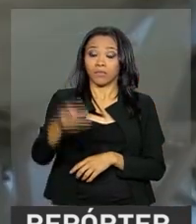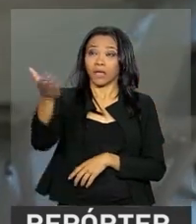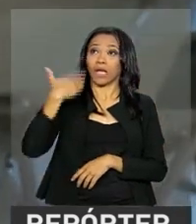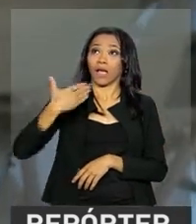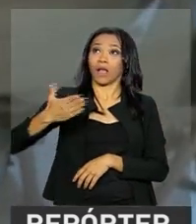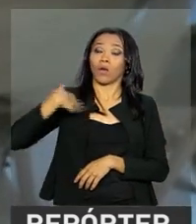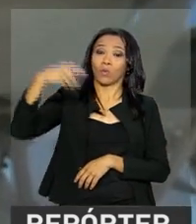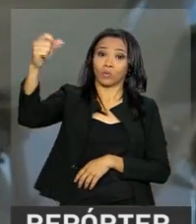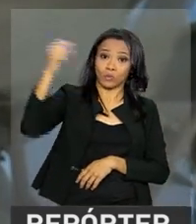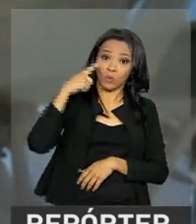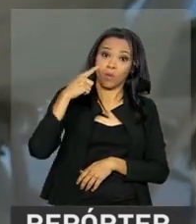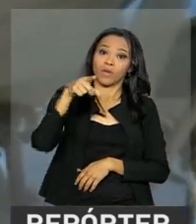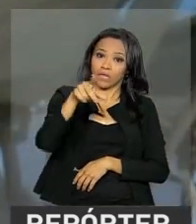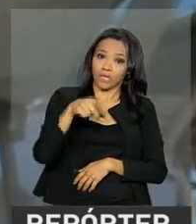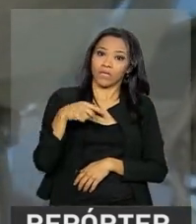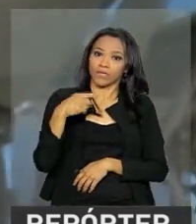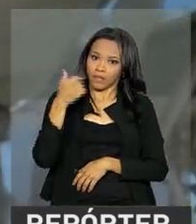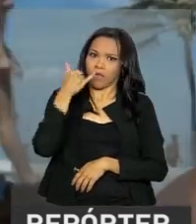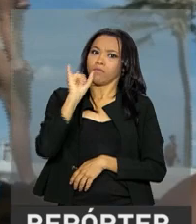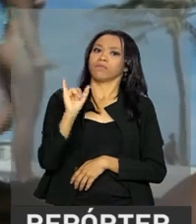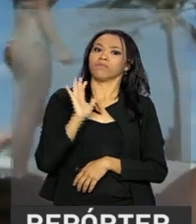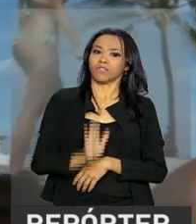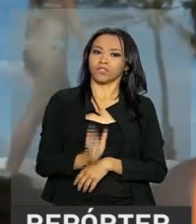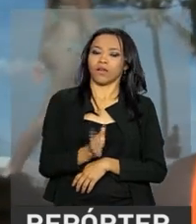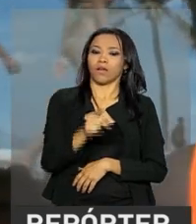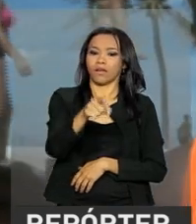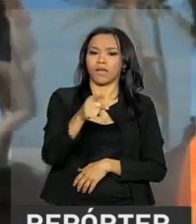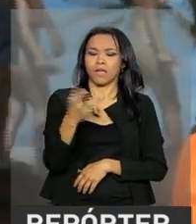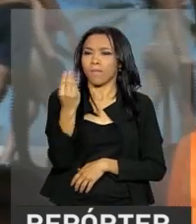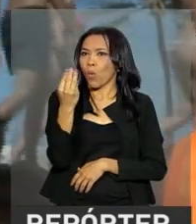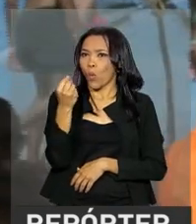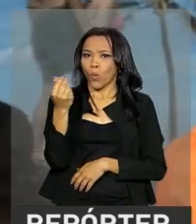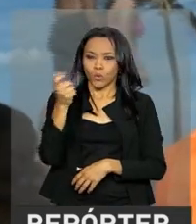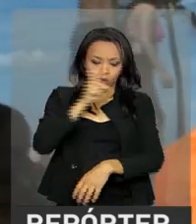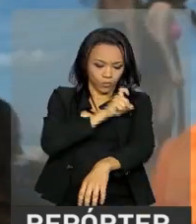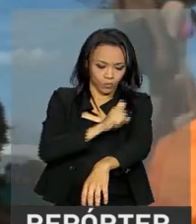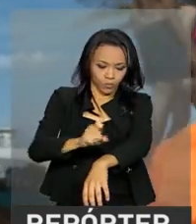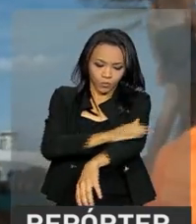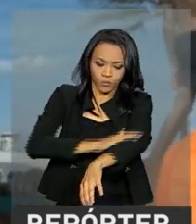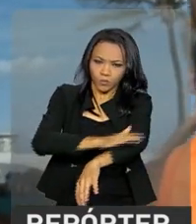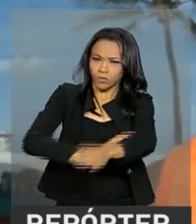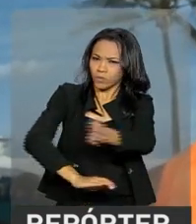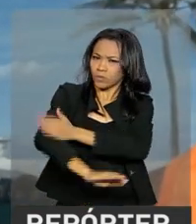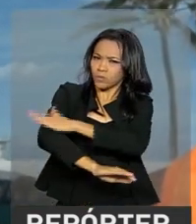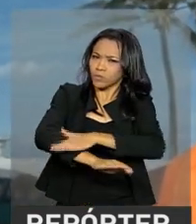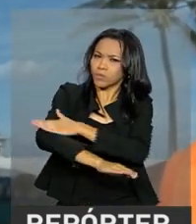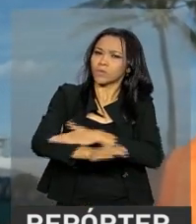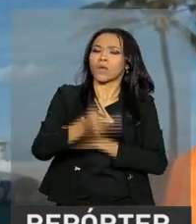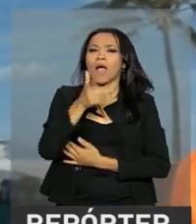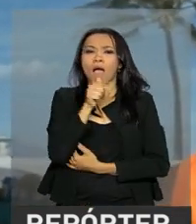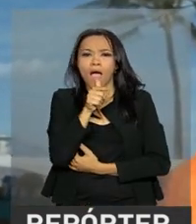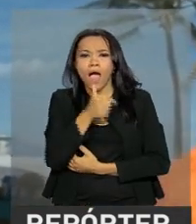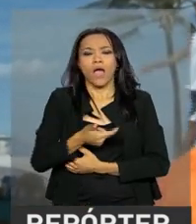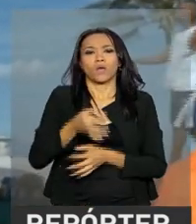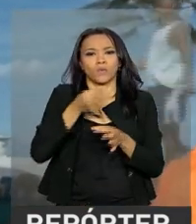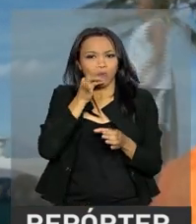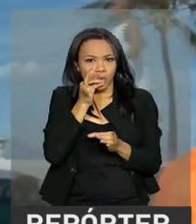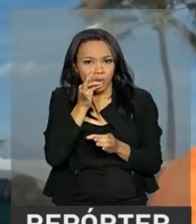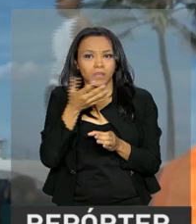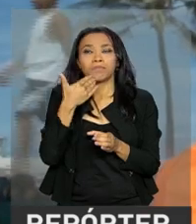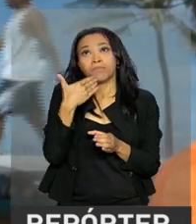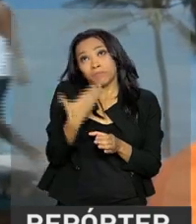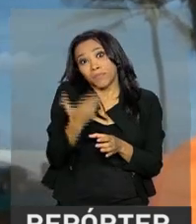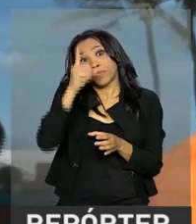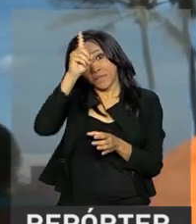calor diariamente, ele diz que está prevenido. Muito protetor solar, muita água, suco e pedir para Deus